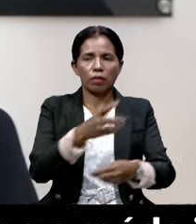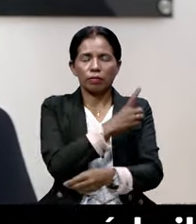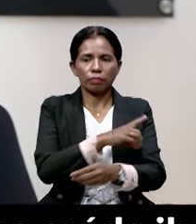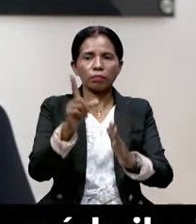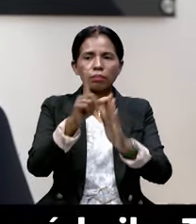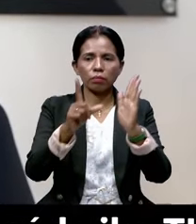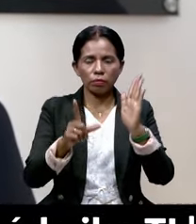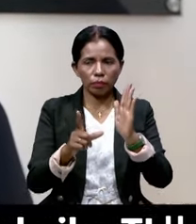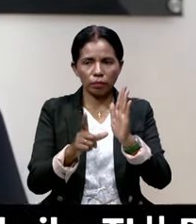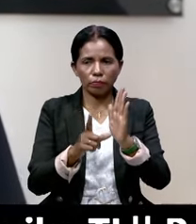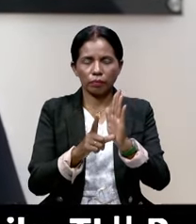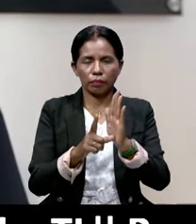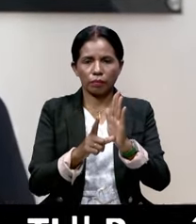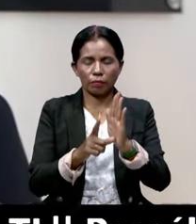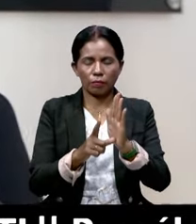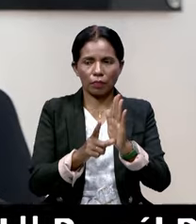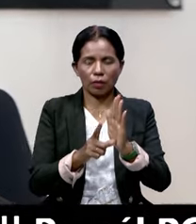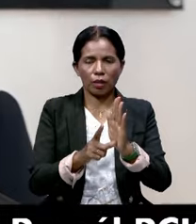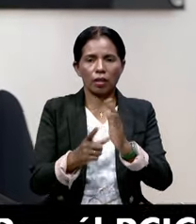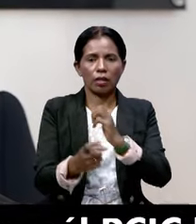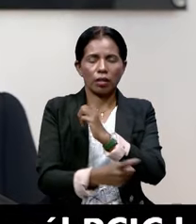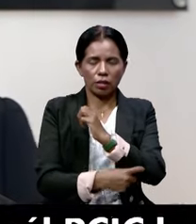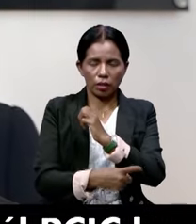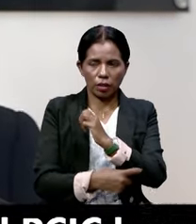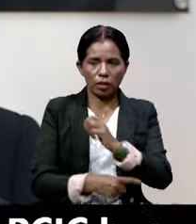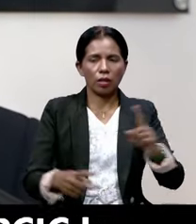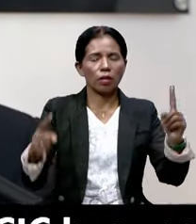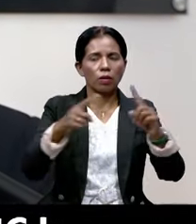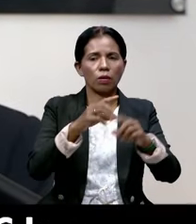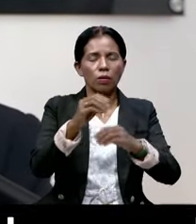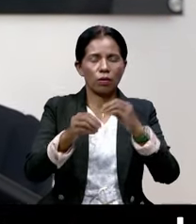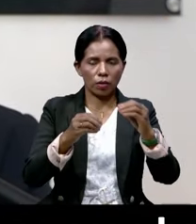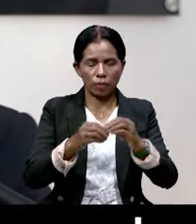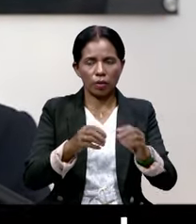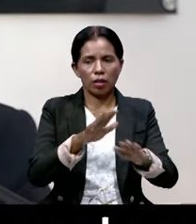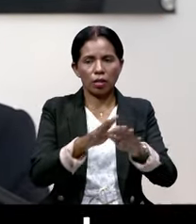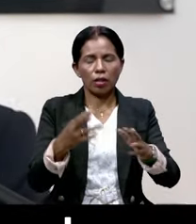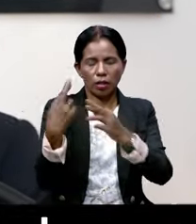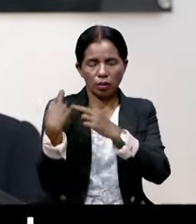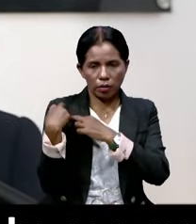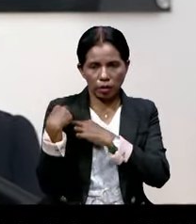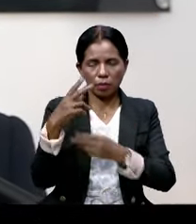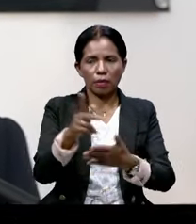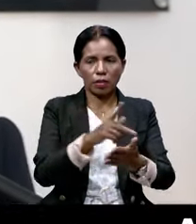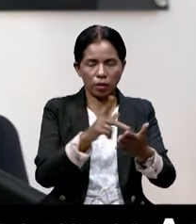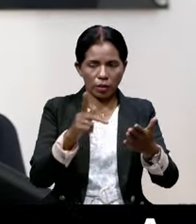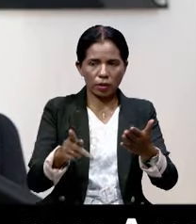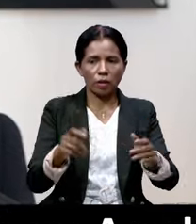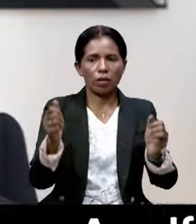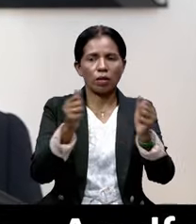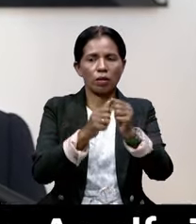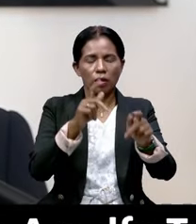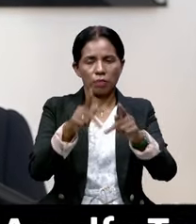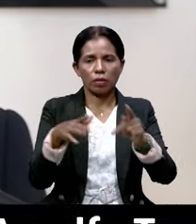lei Código Penal vai ilia com a imputabilidade, né? Responsabilidade criminal. Oi, mas será neve